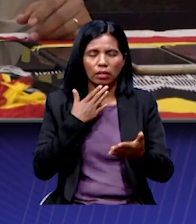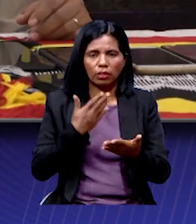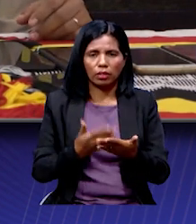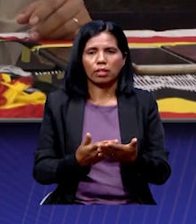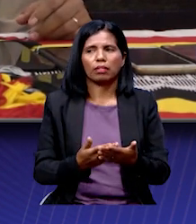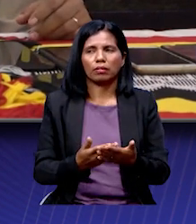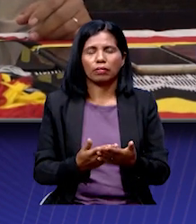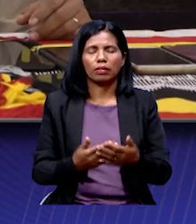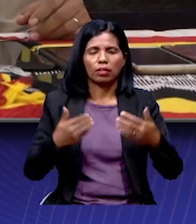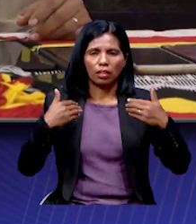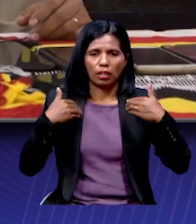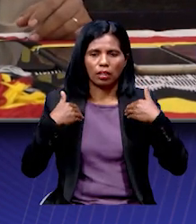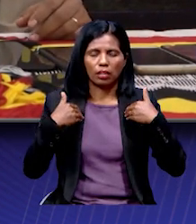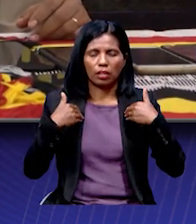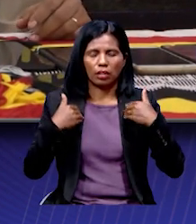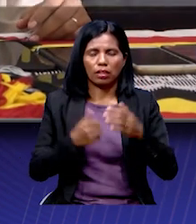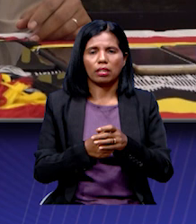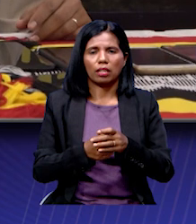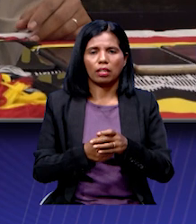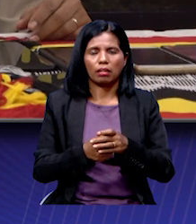ne mos e incidente ida